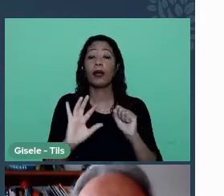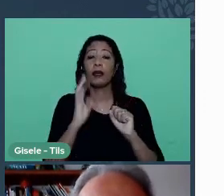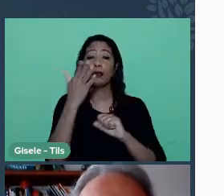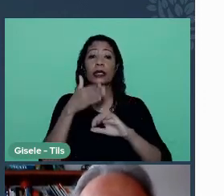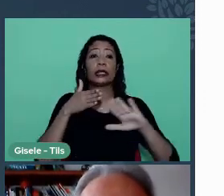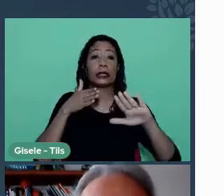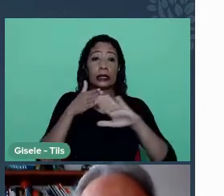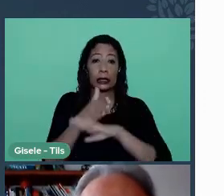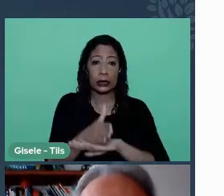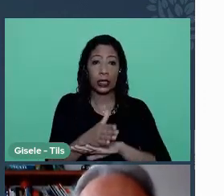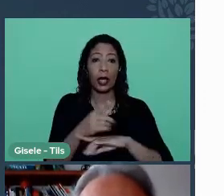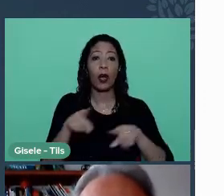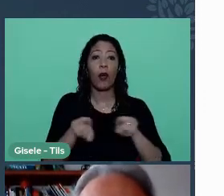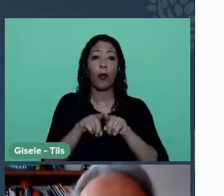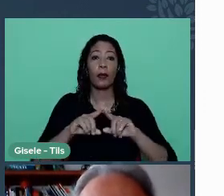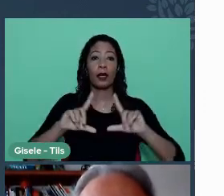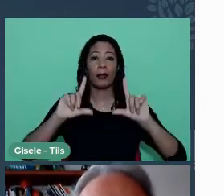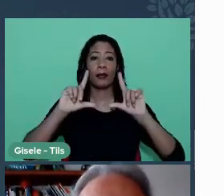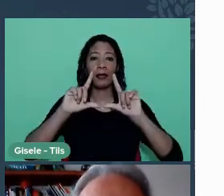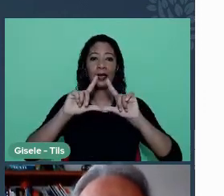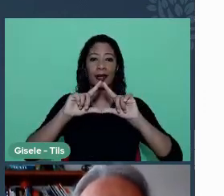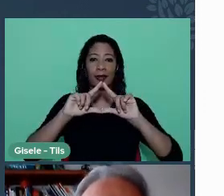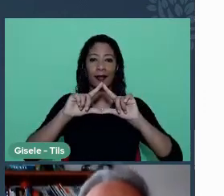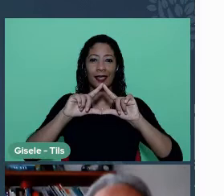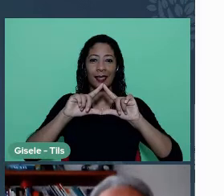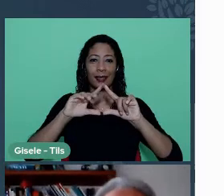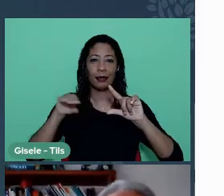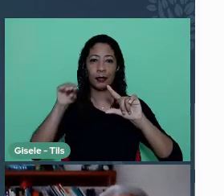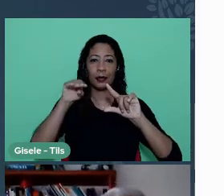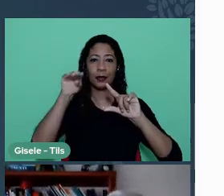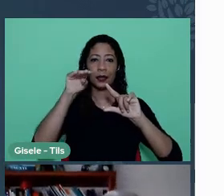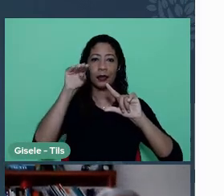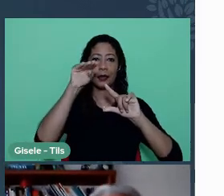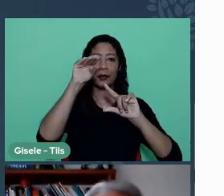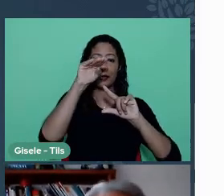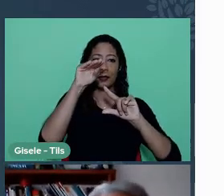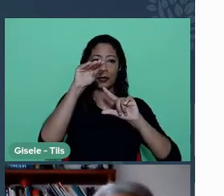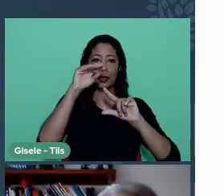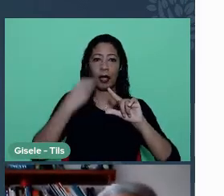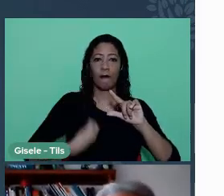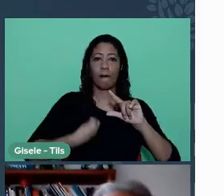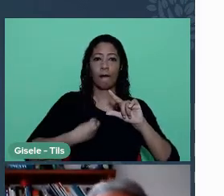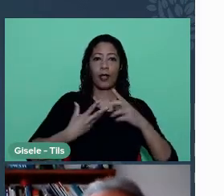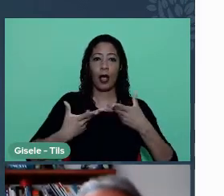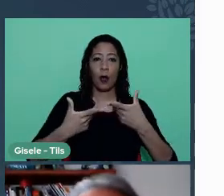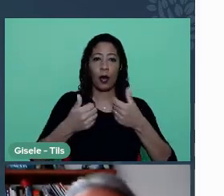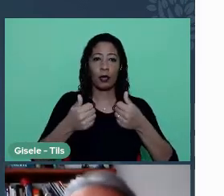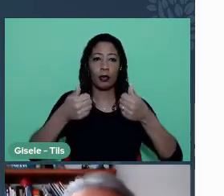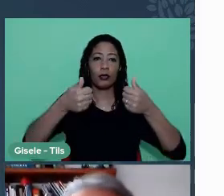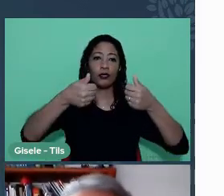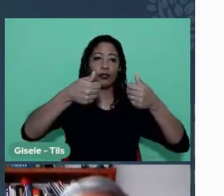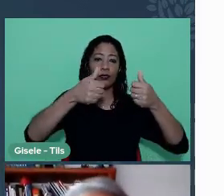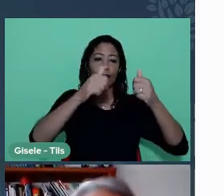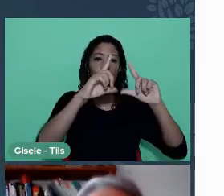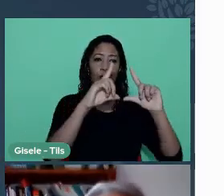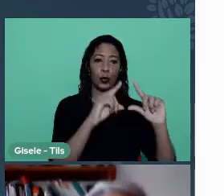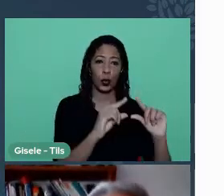nessa pirâmide, as coisas vão subindo para o topo da pirâmide. Isso reduz a qualidade de vida, aumenta o custo e